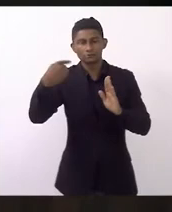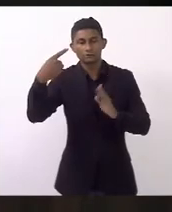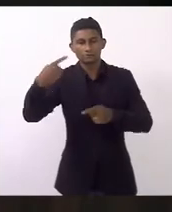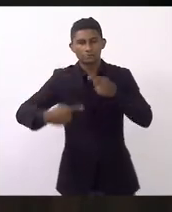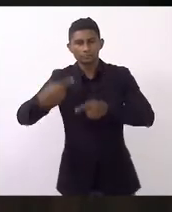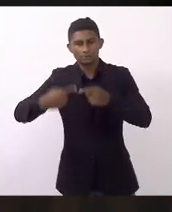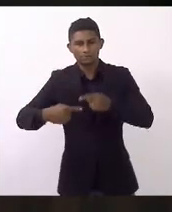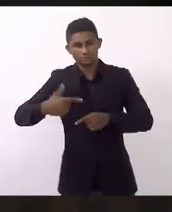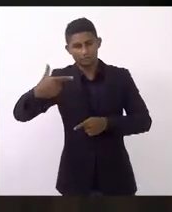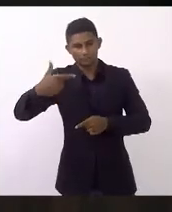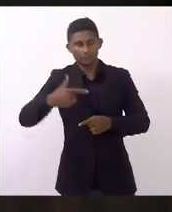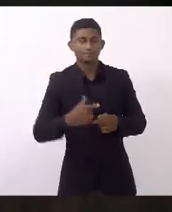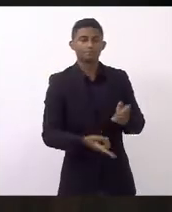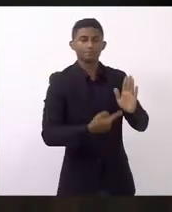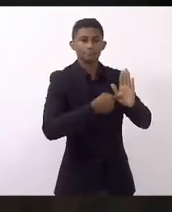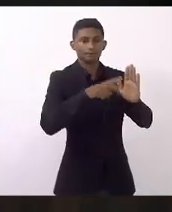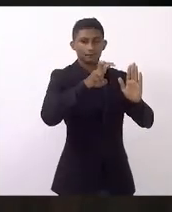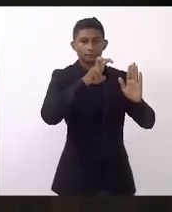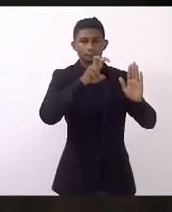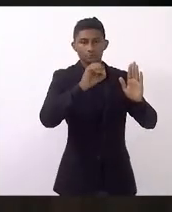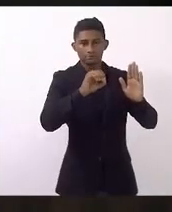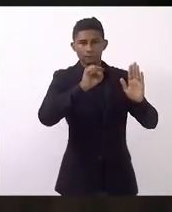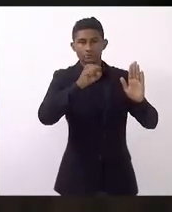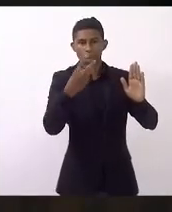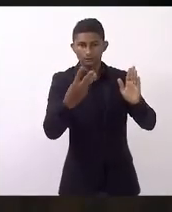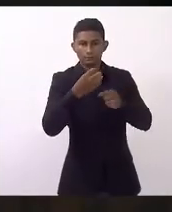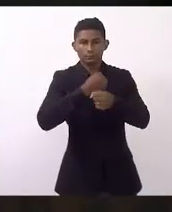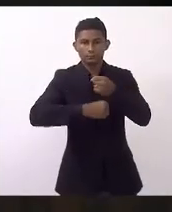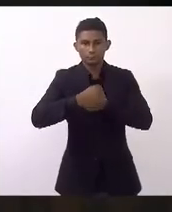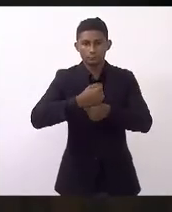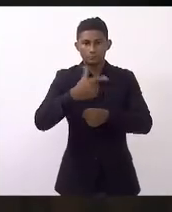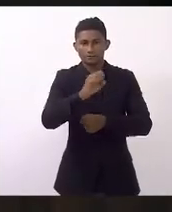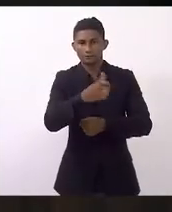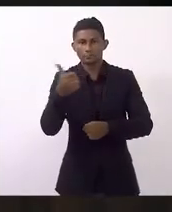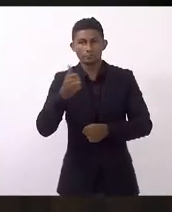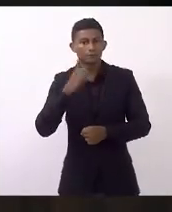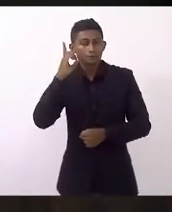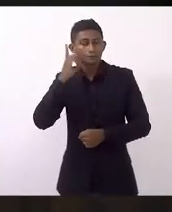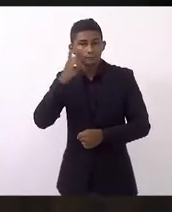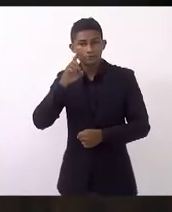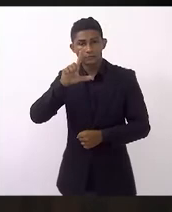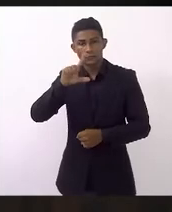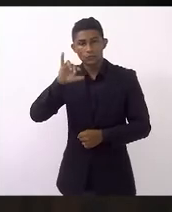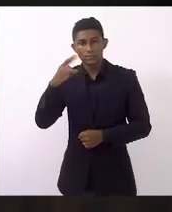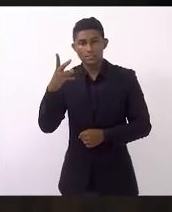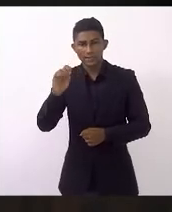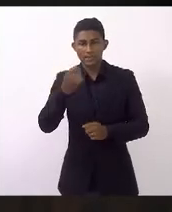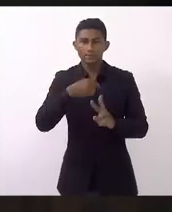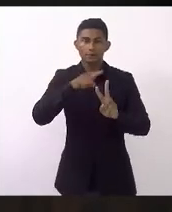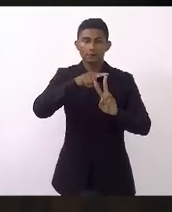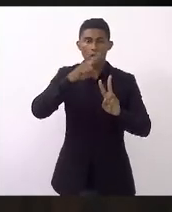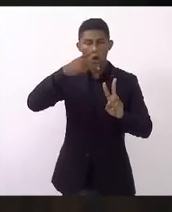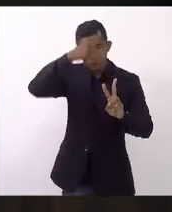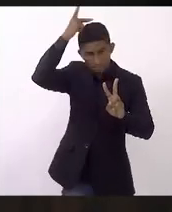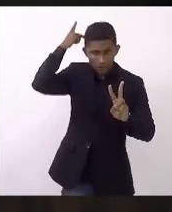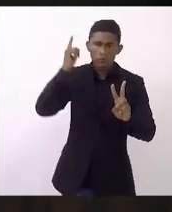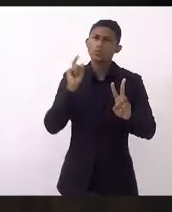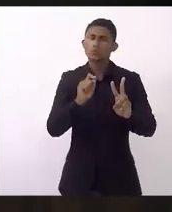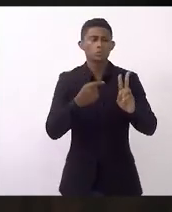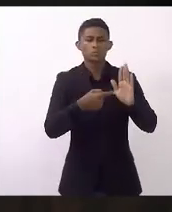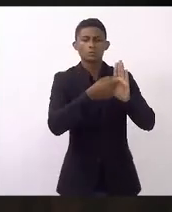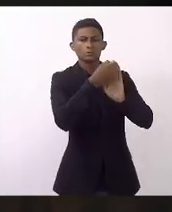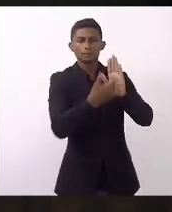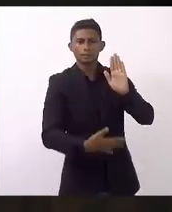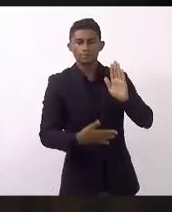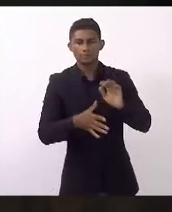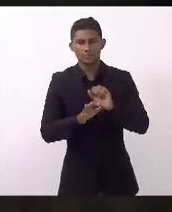de lei 5083 de 21, de autoria dos deputados Lucinha e Luiz Paulo, que dispõe sobre as medidas de segurança a serem